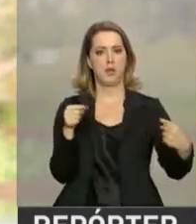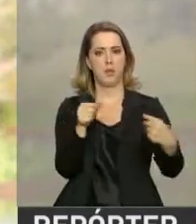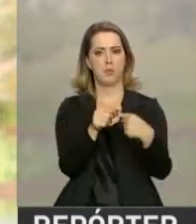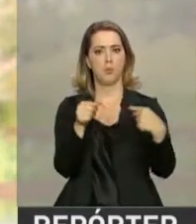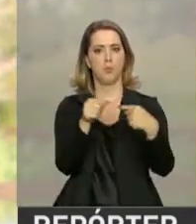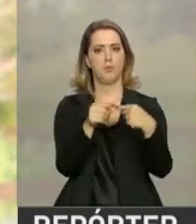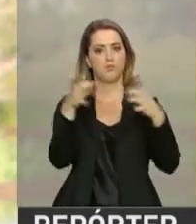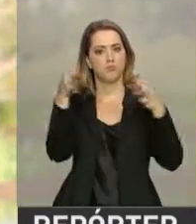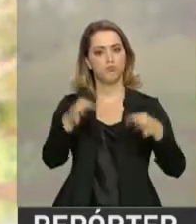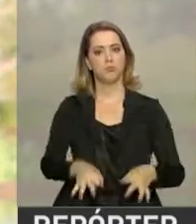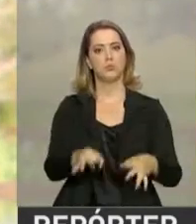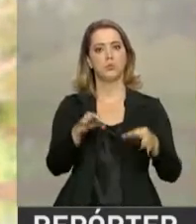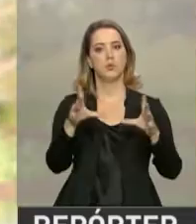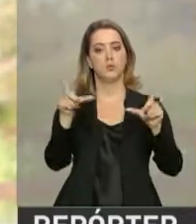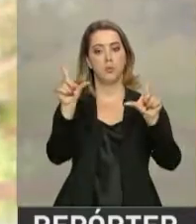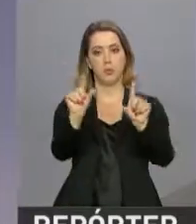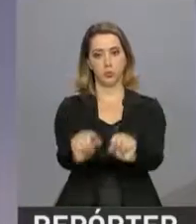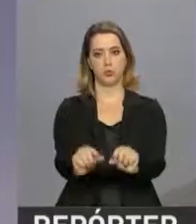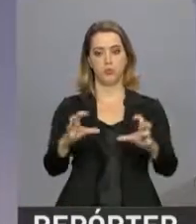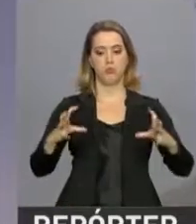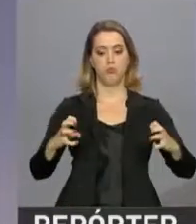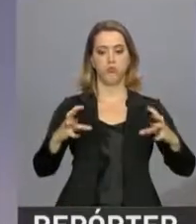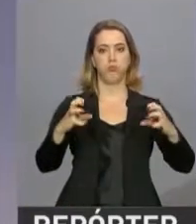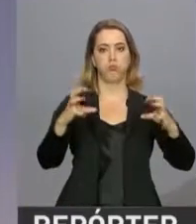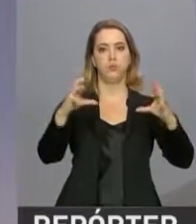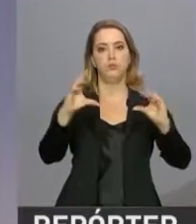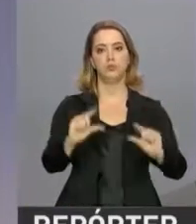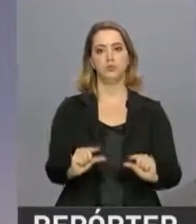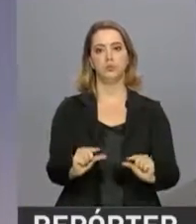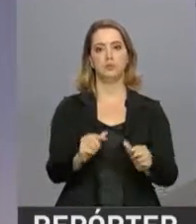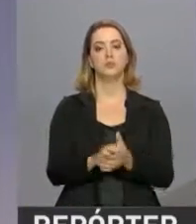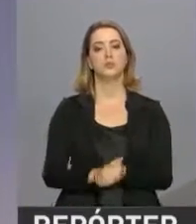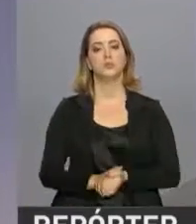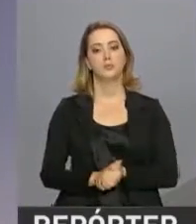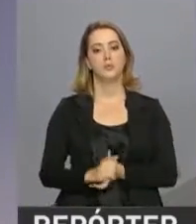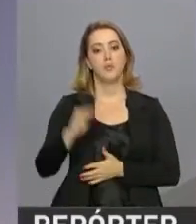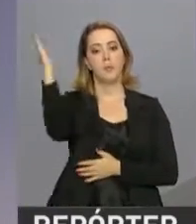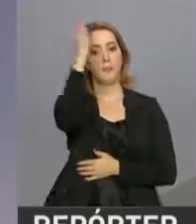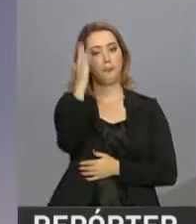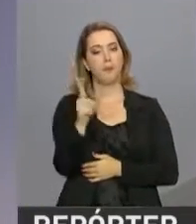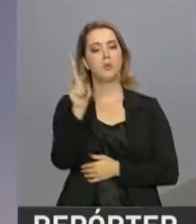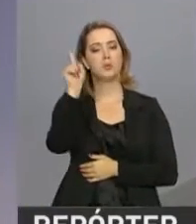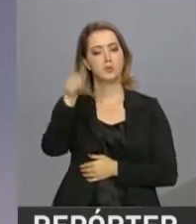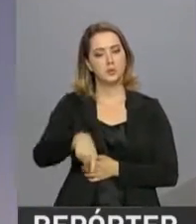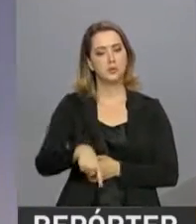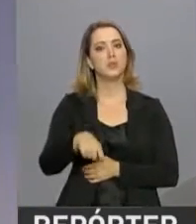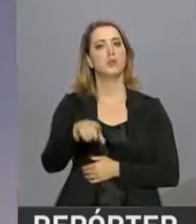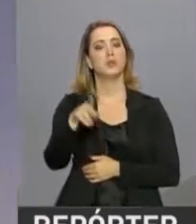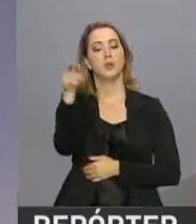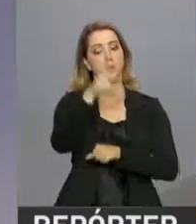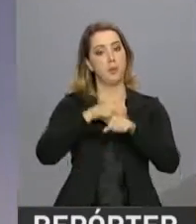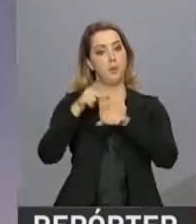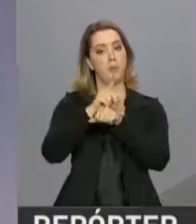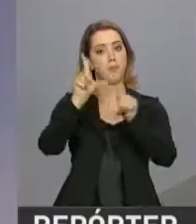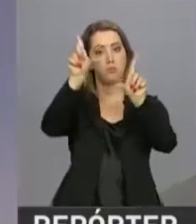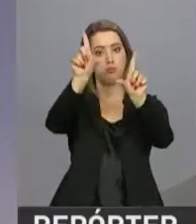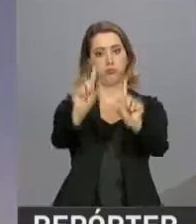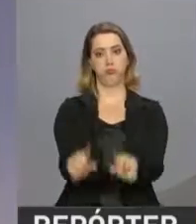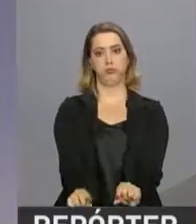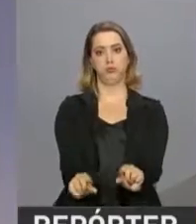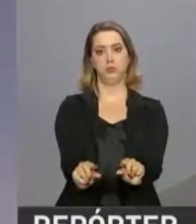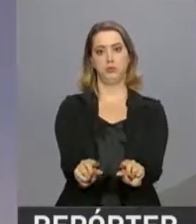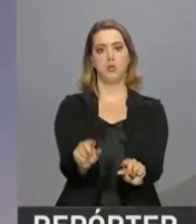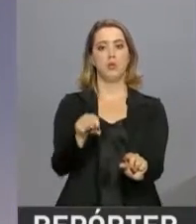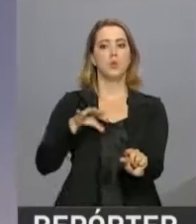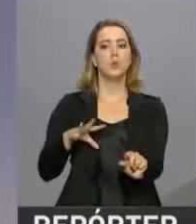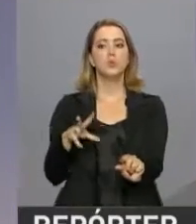redução da emissão de gases de efeito estufa. O Brasil é o país que mais reduziu as suas emissões